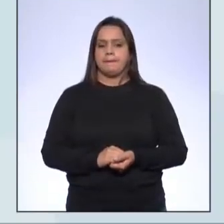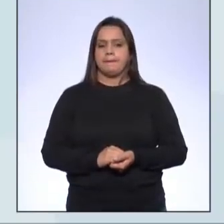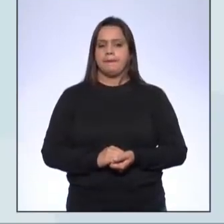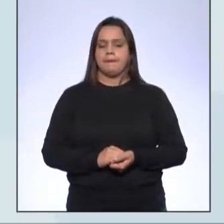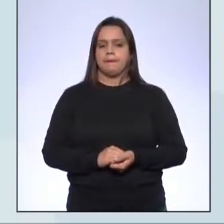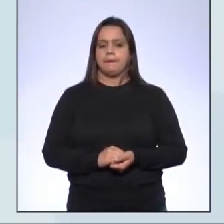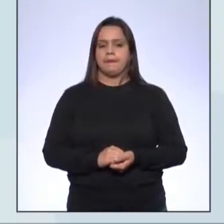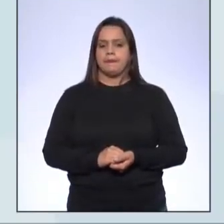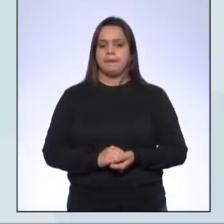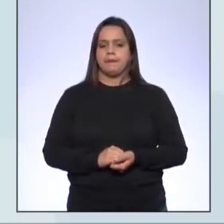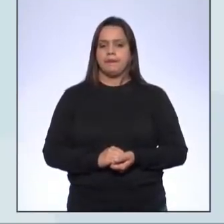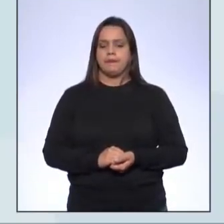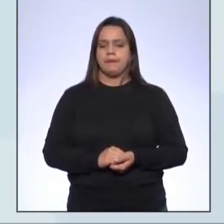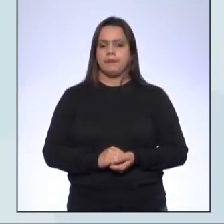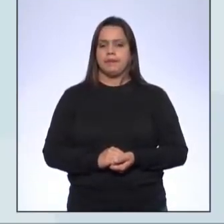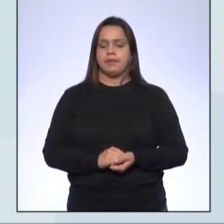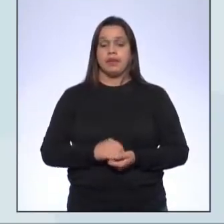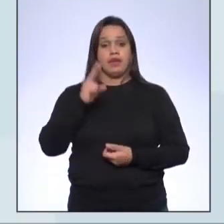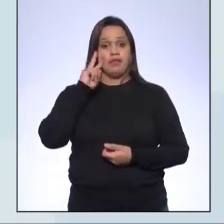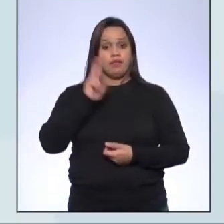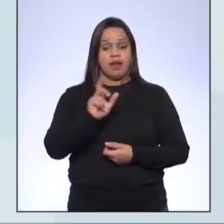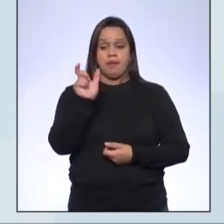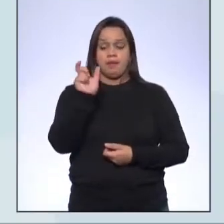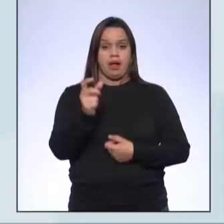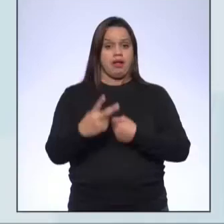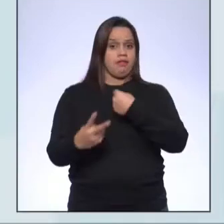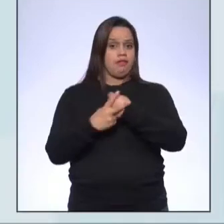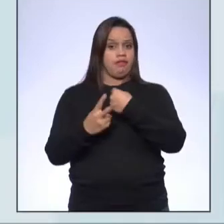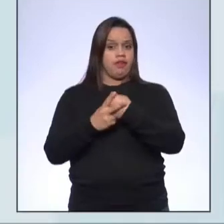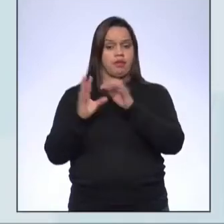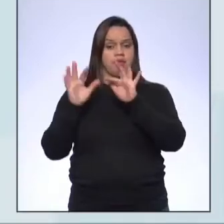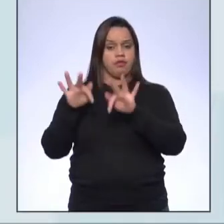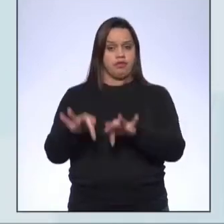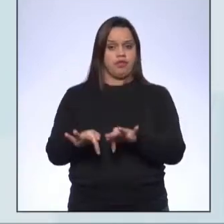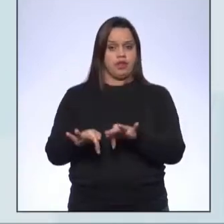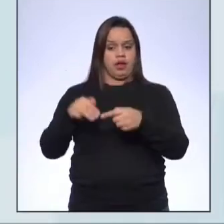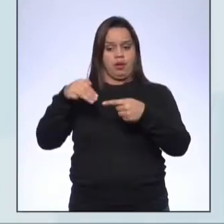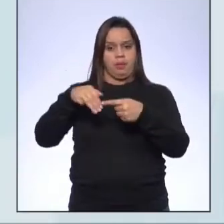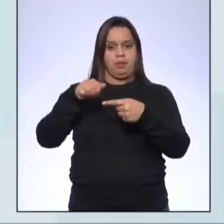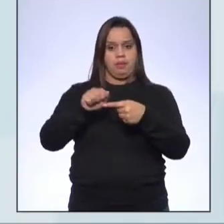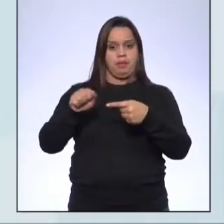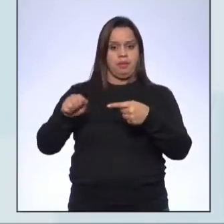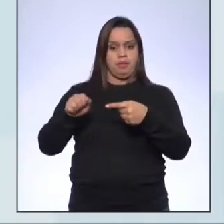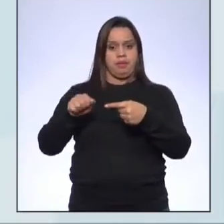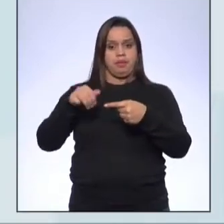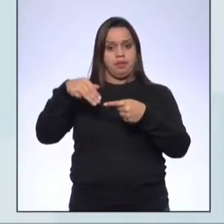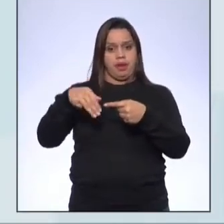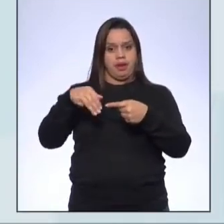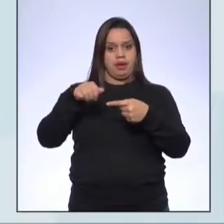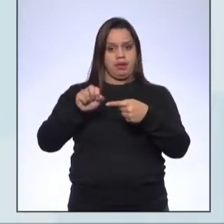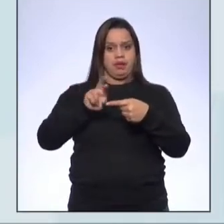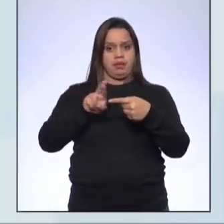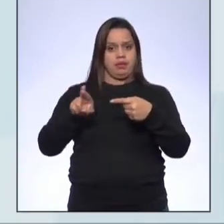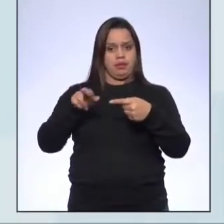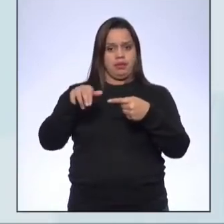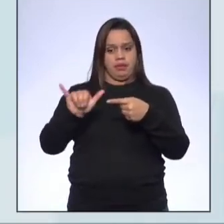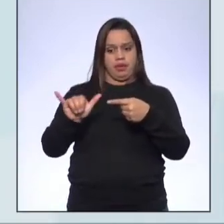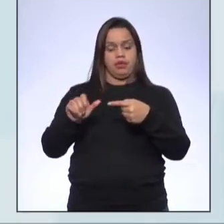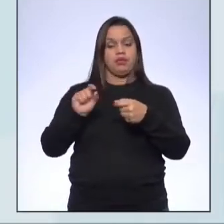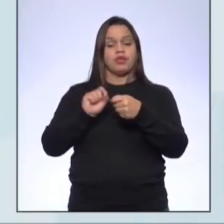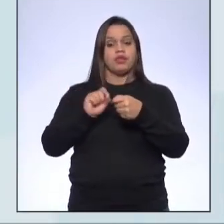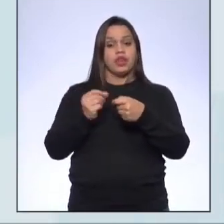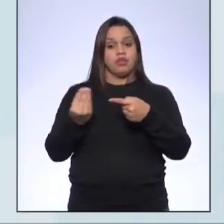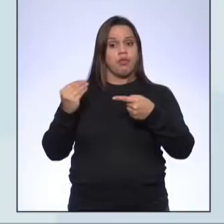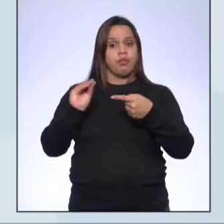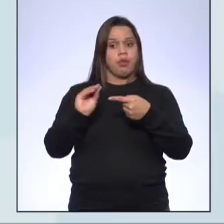1953. Olha lá a palavra, o verbo no final da letra, do final da frase. Mary. Eu vou fazer o quê? Eu vou